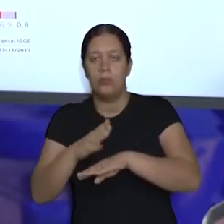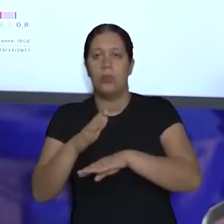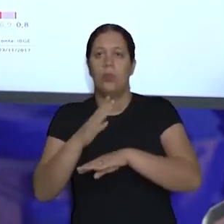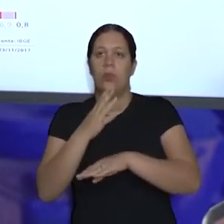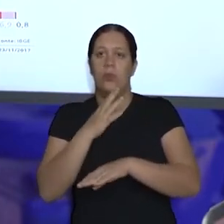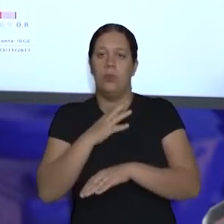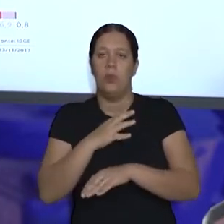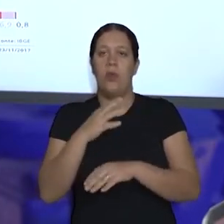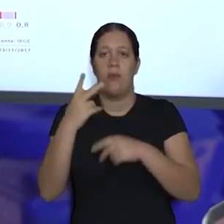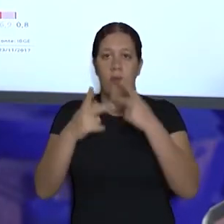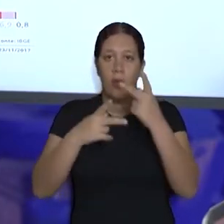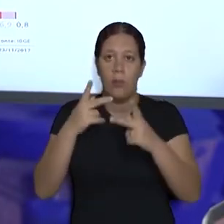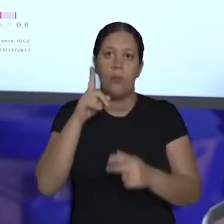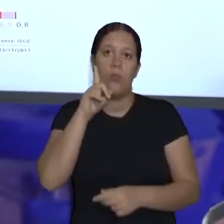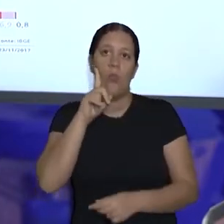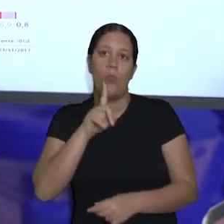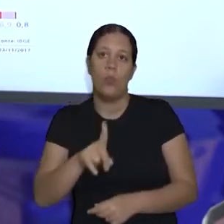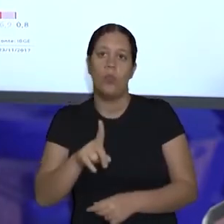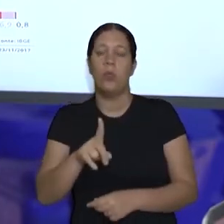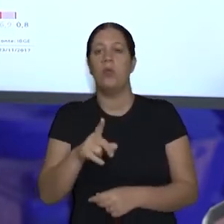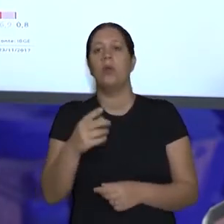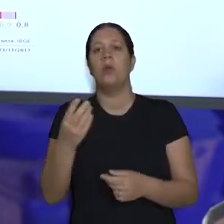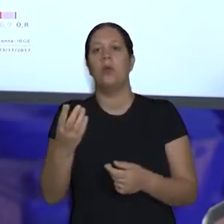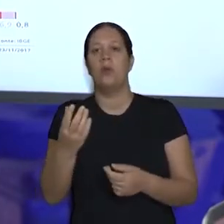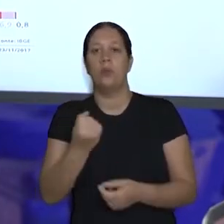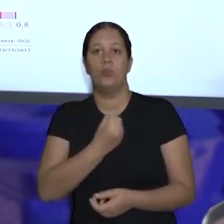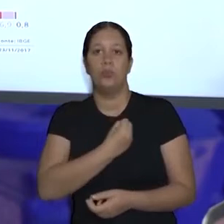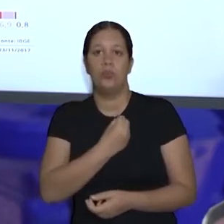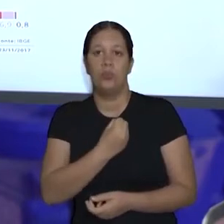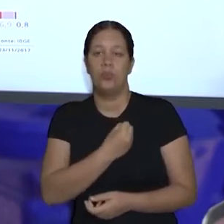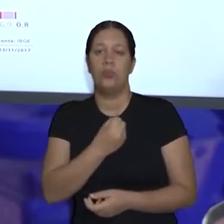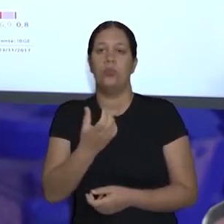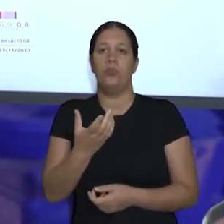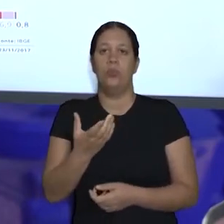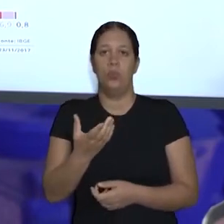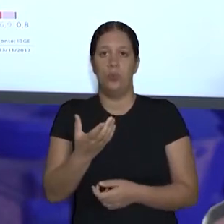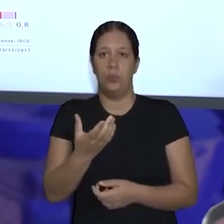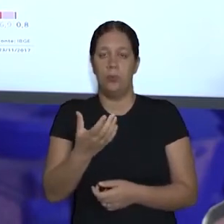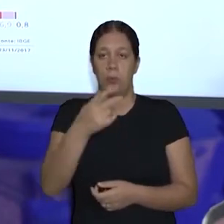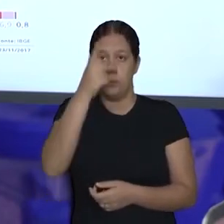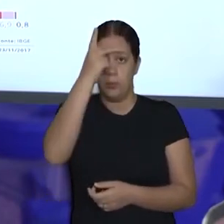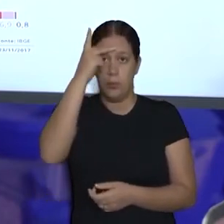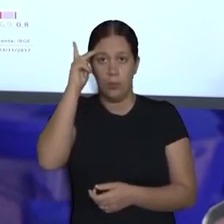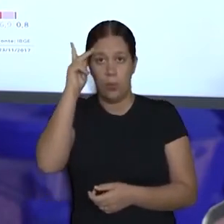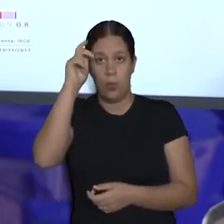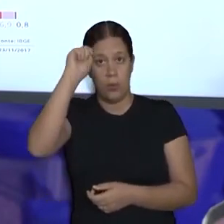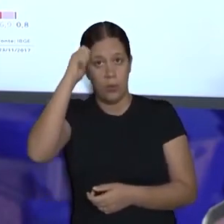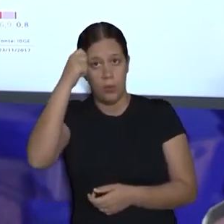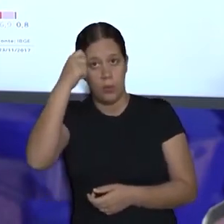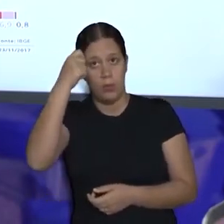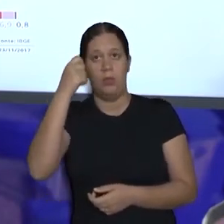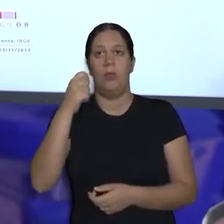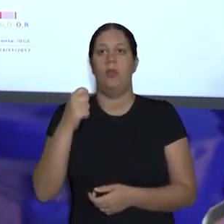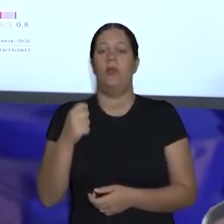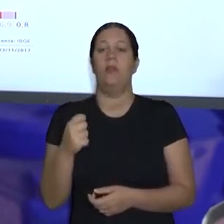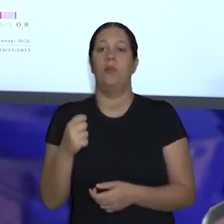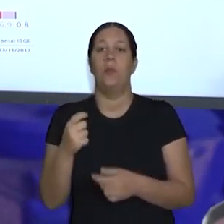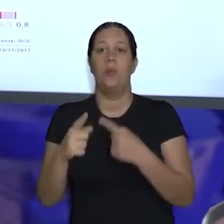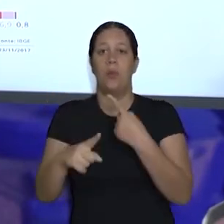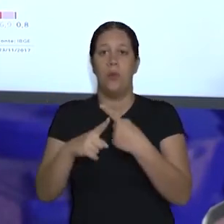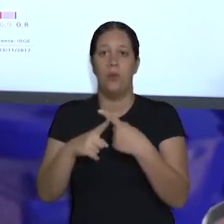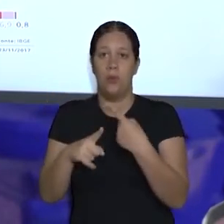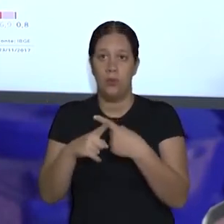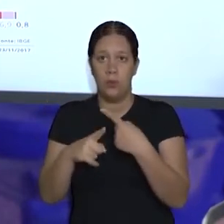isso que elas se declaram como parda. E também vemos um número significativo de pessoas pretas, né, ou negras,